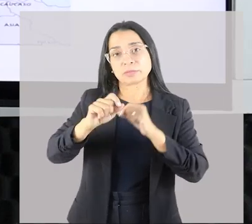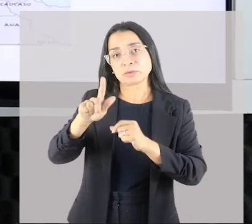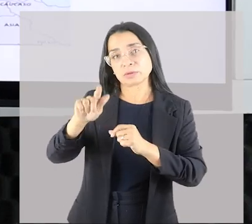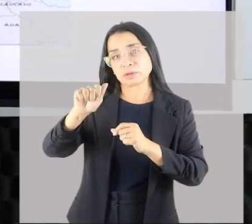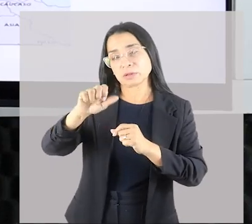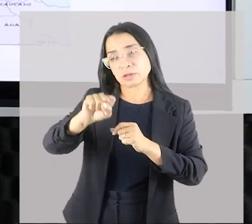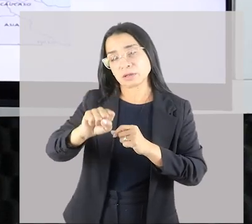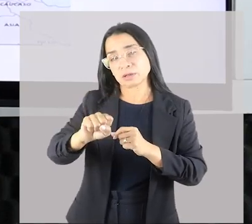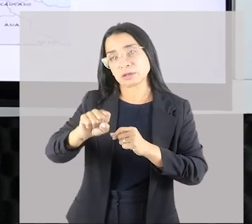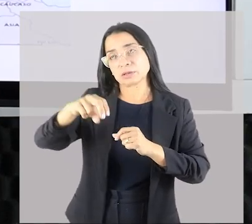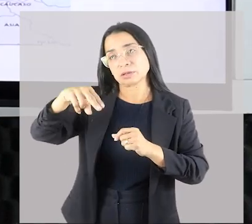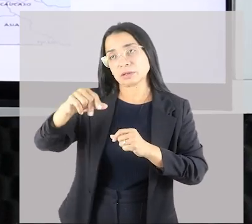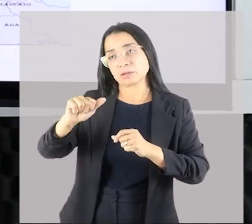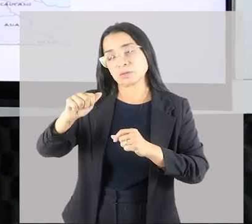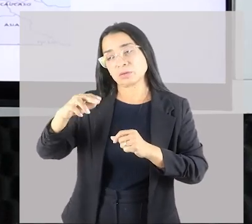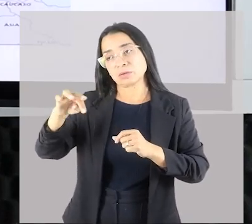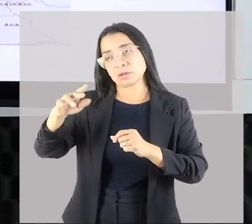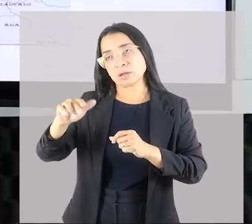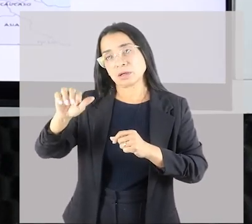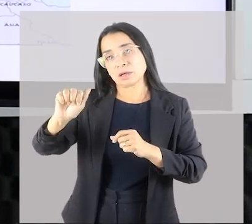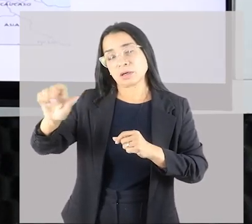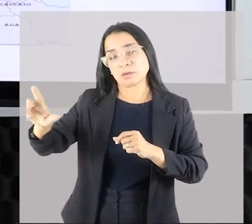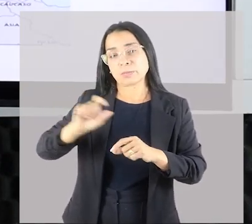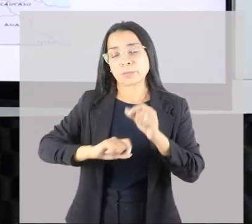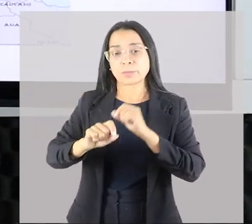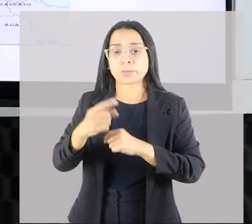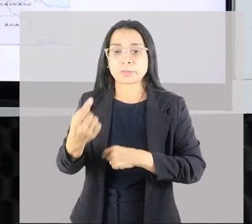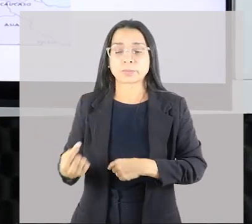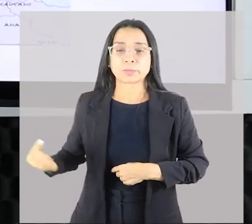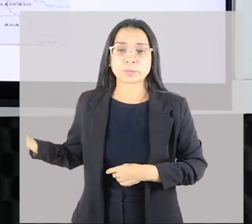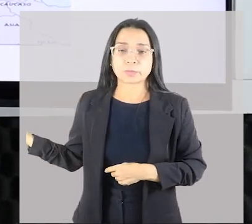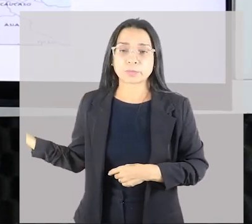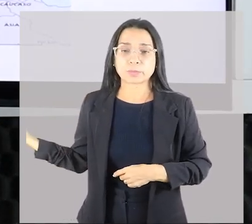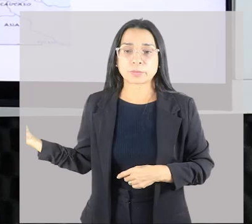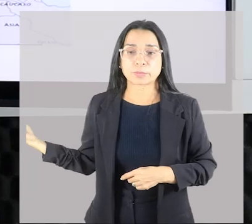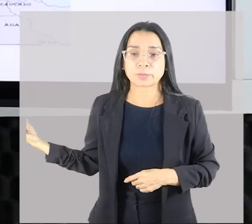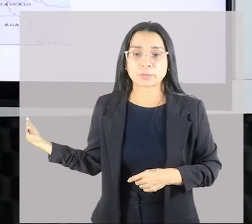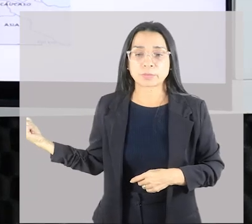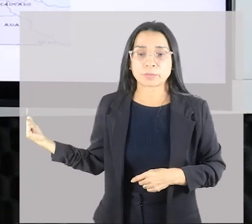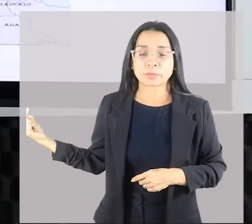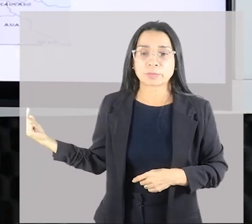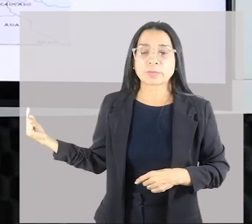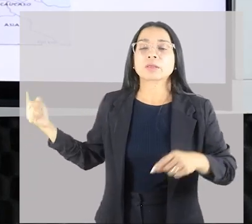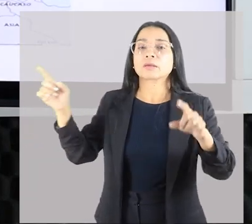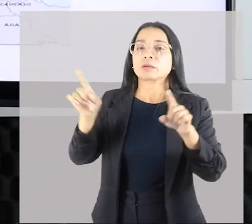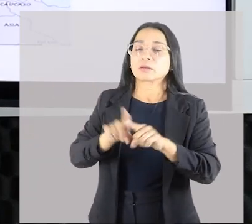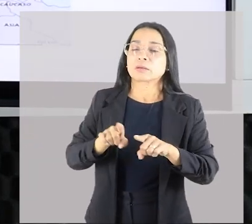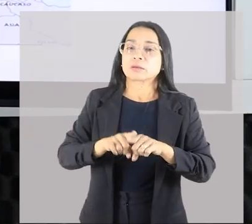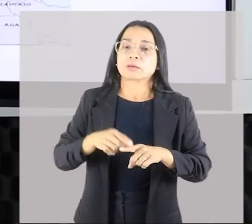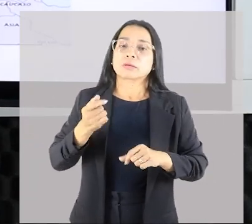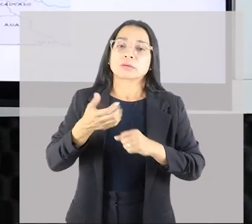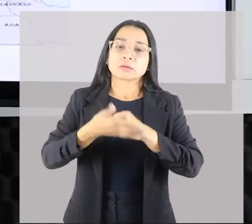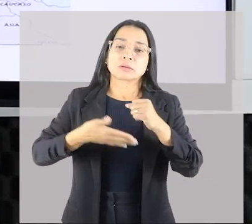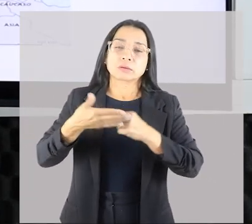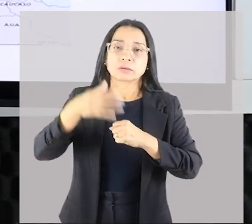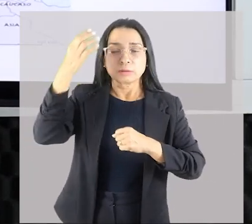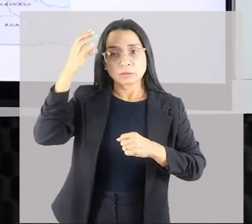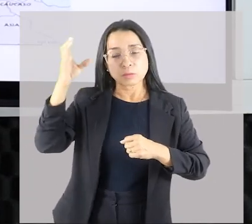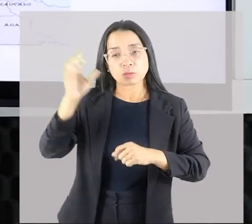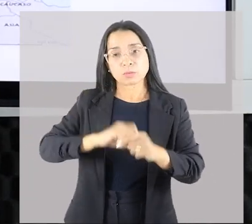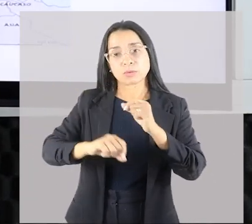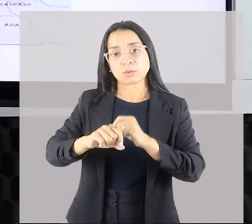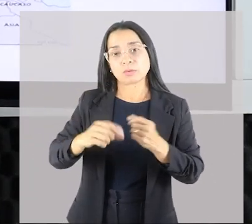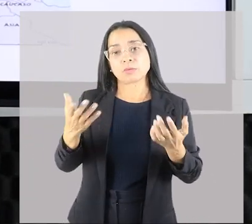natural, que passam da região do Cáucaso vindo para a Rússia em direção à Europa. Além disso, nós temos a base cultural, galerinha,